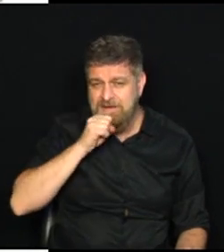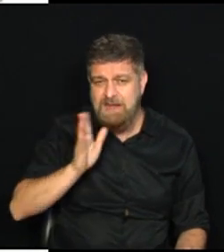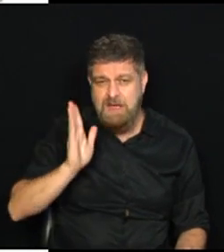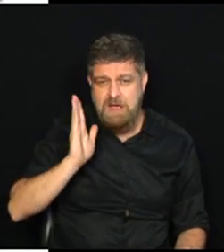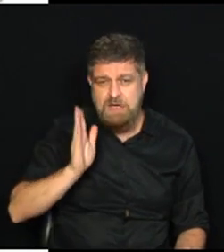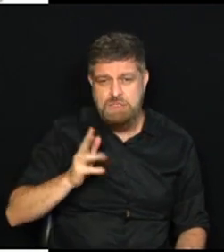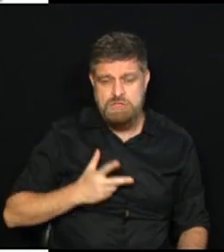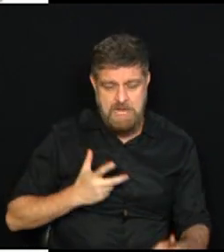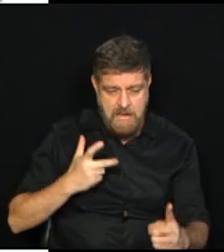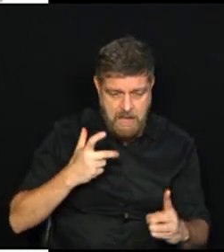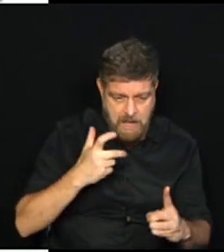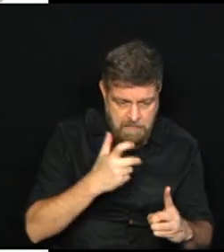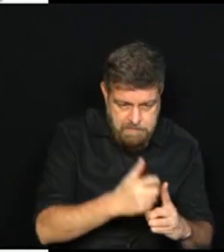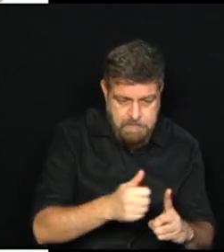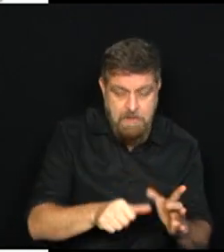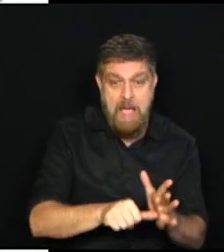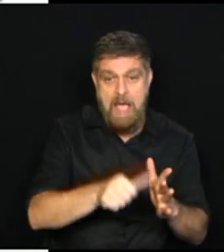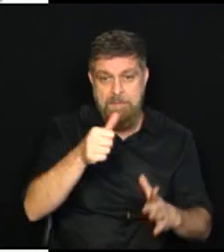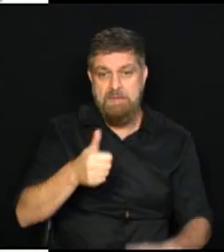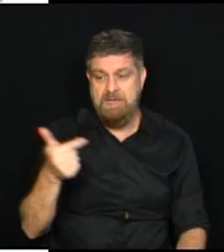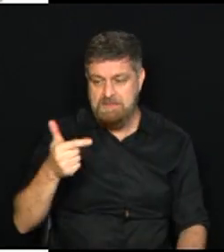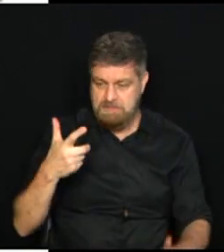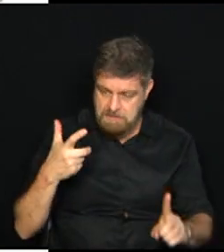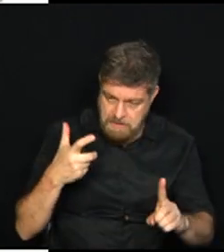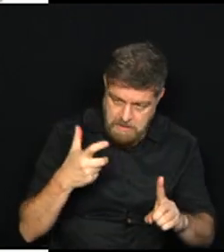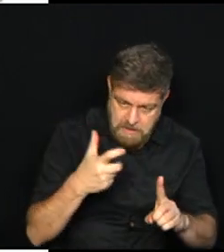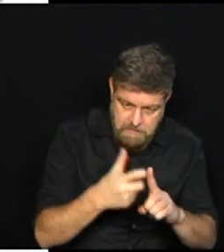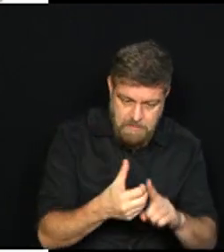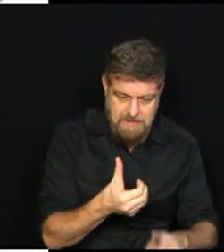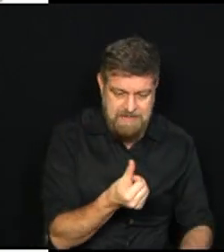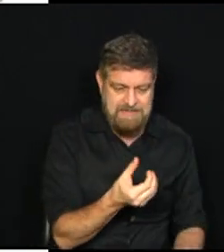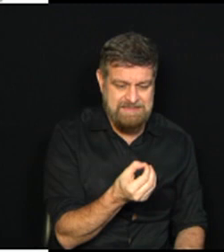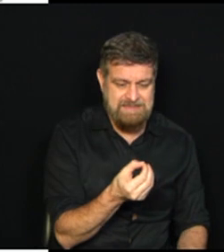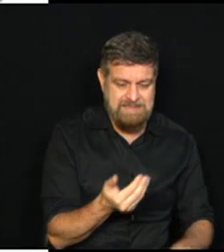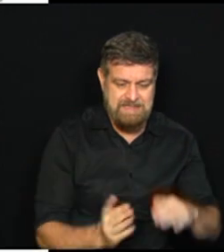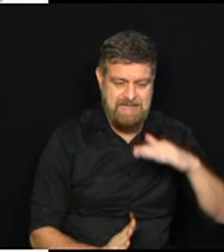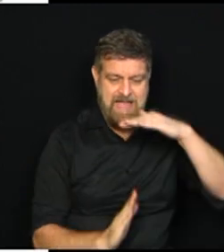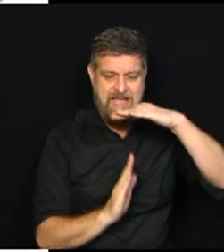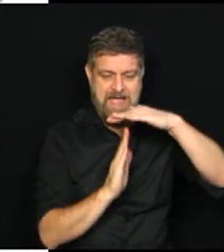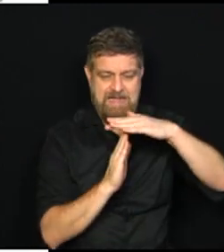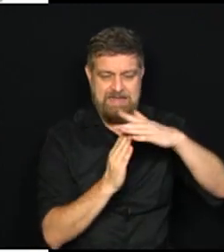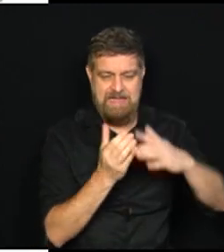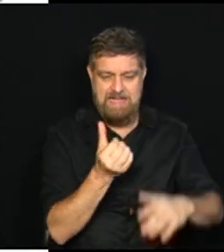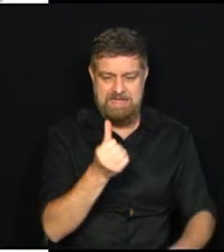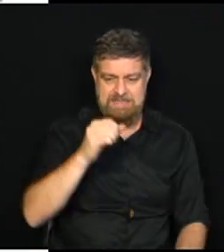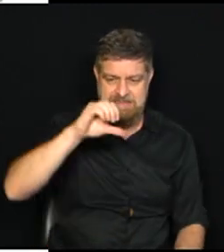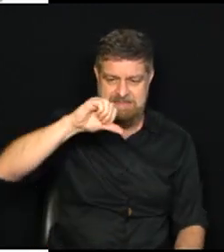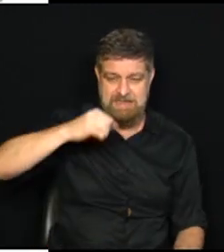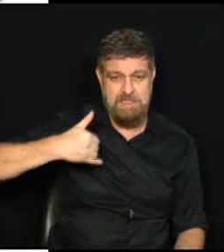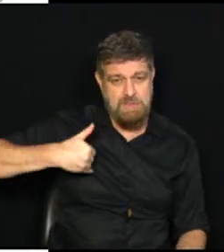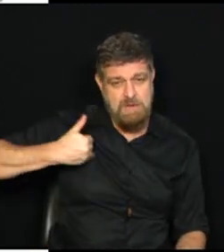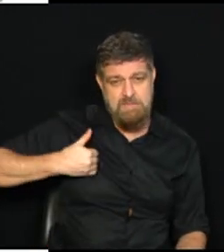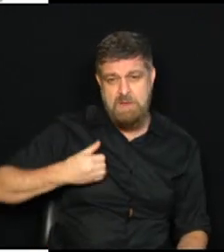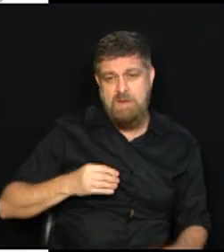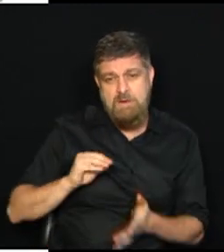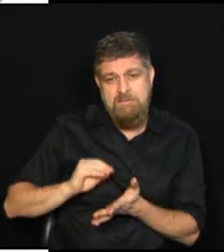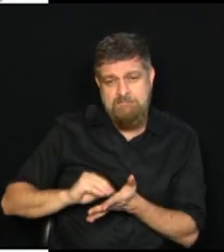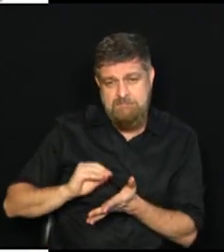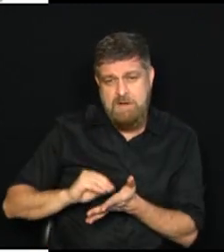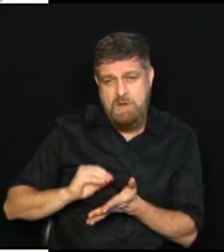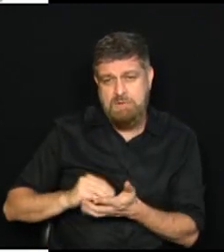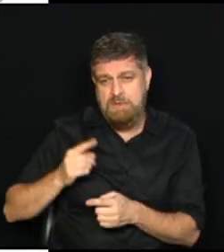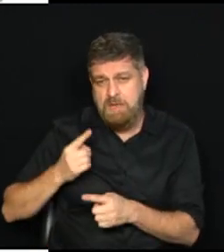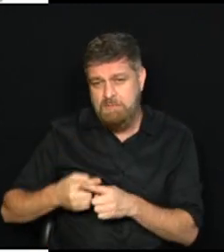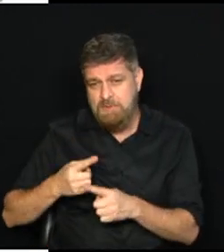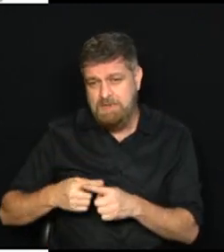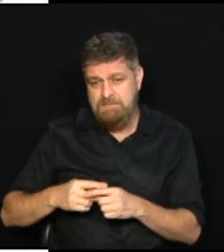primeira e segunda dose, 60 a 69 anos a gente ainda falta, porque foi